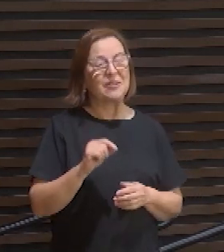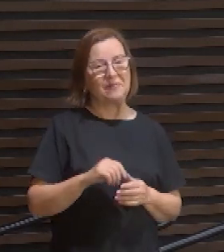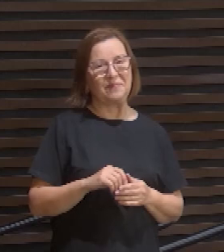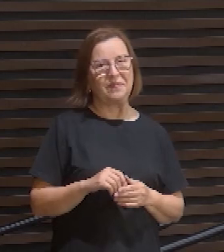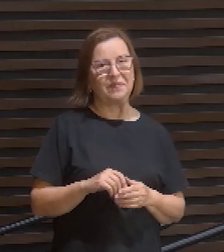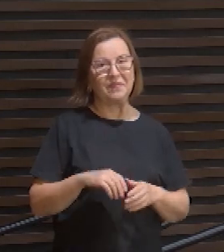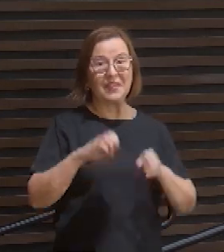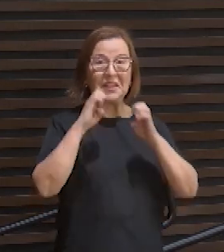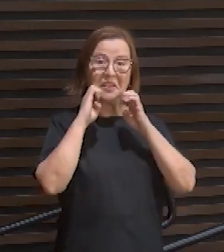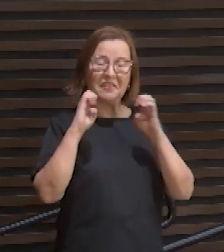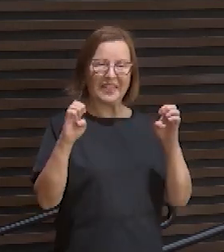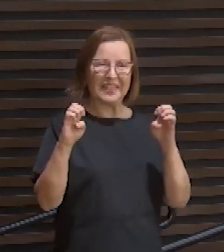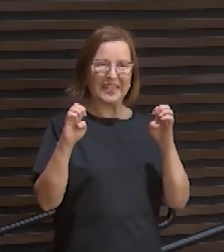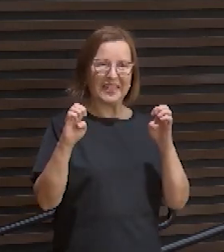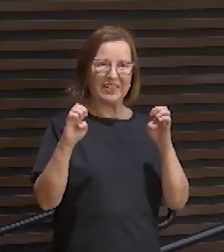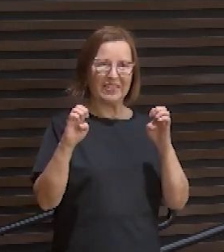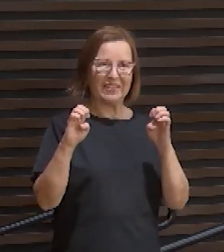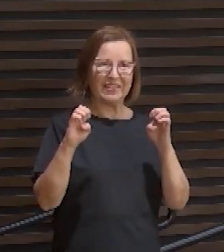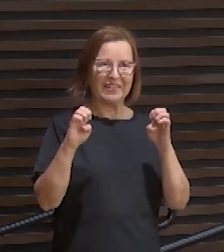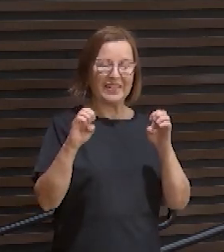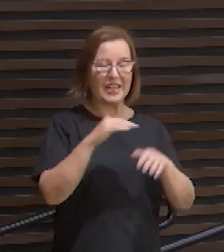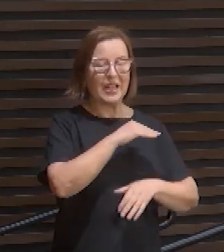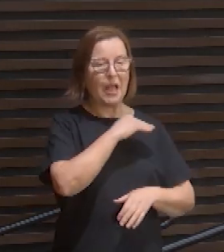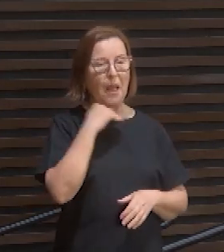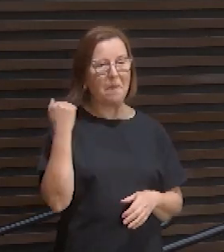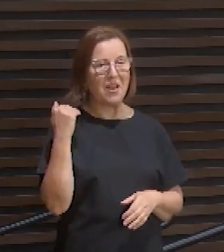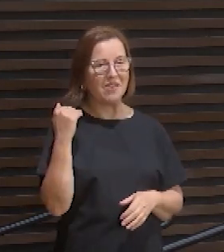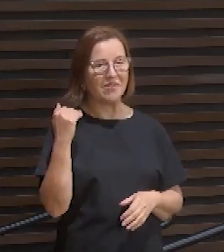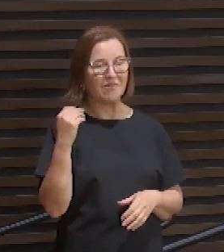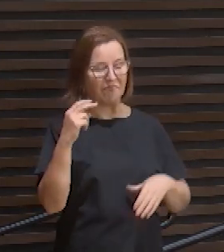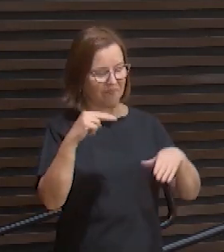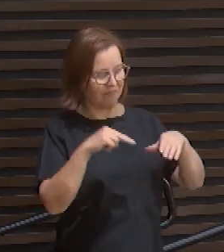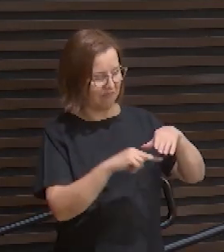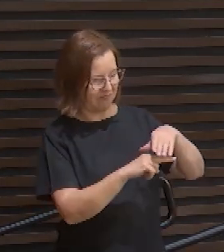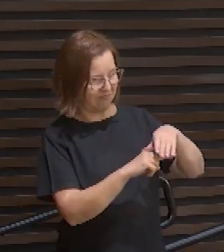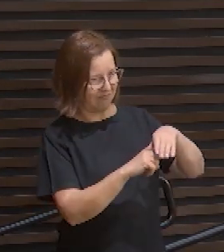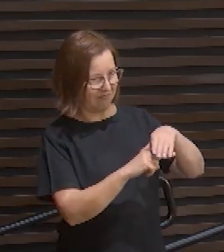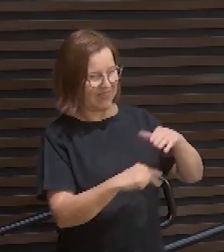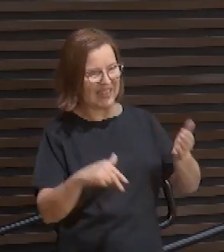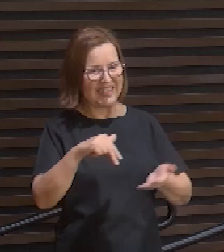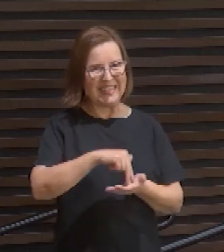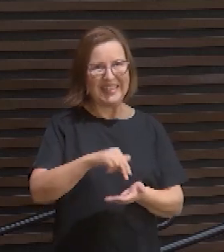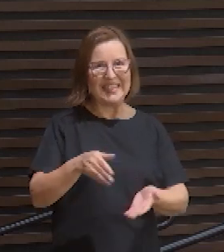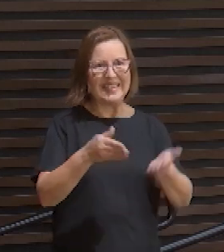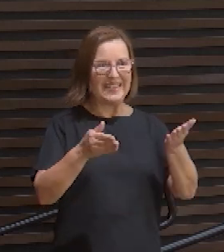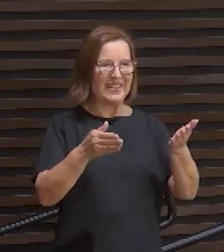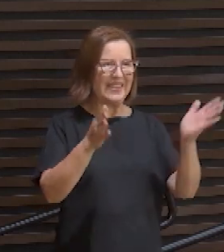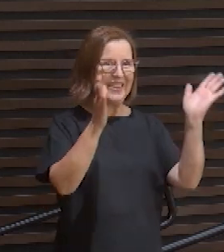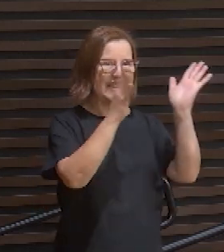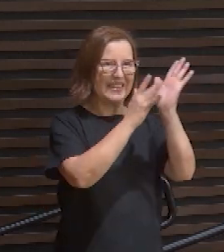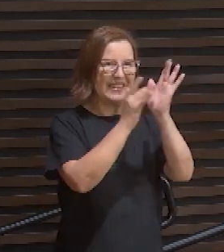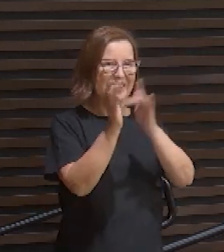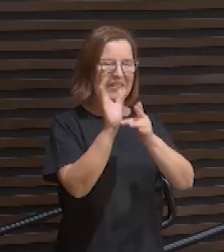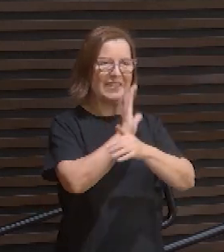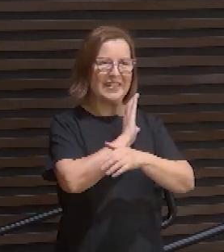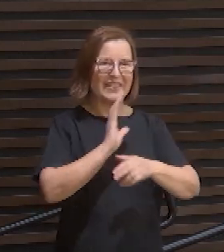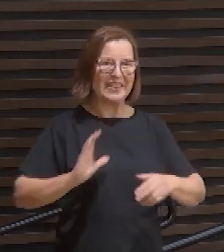é outro, senão a morte, o sepultamento e a ressurreição de Jesus Cristo em nosso